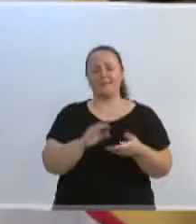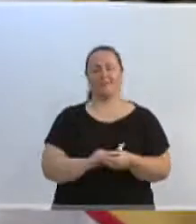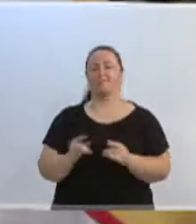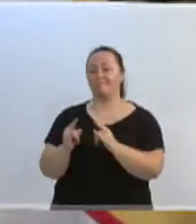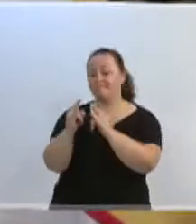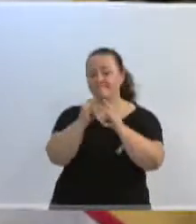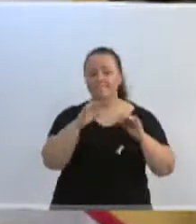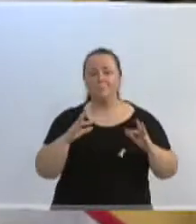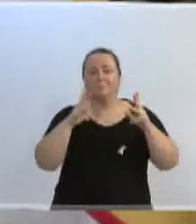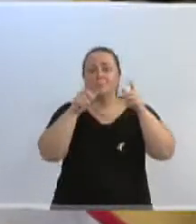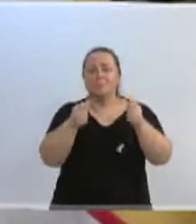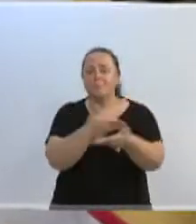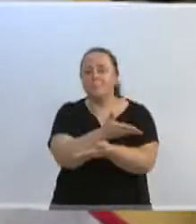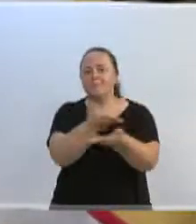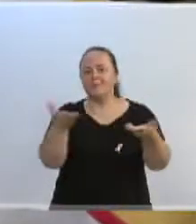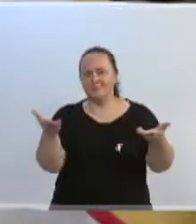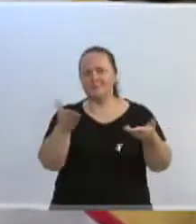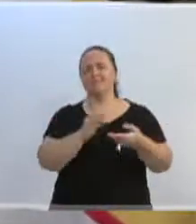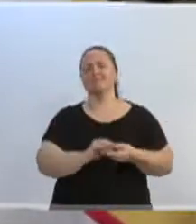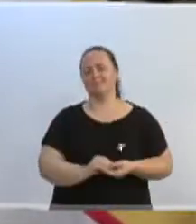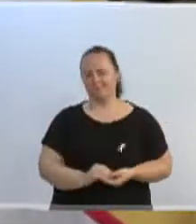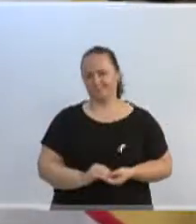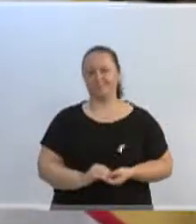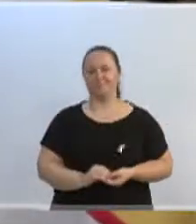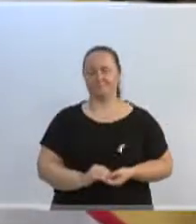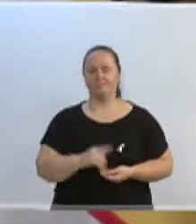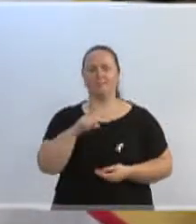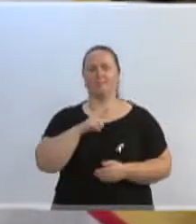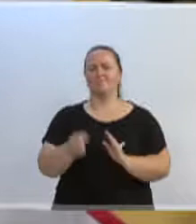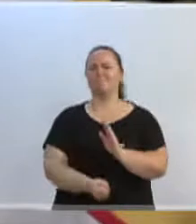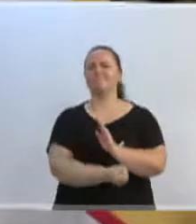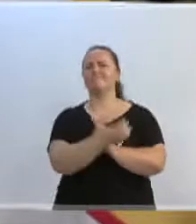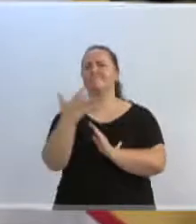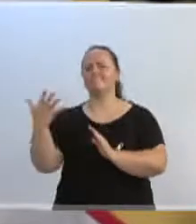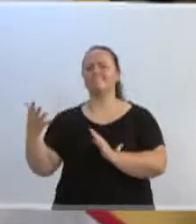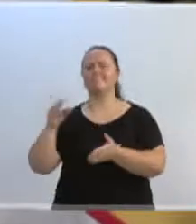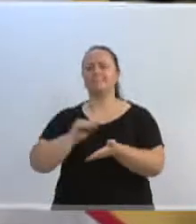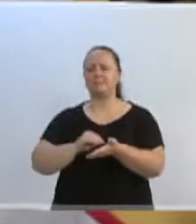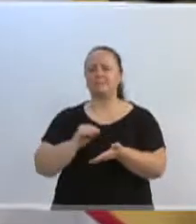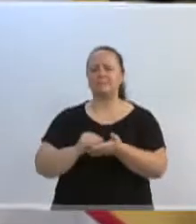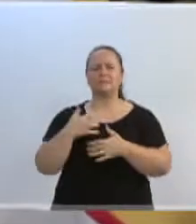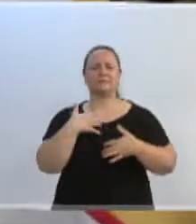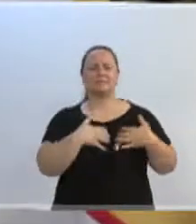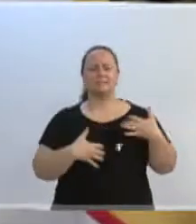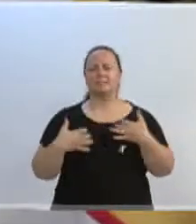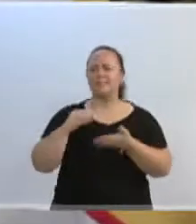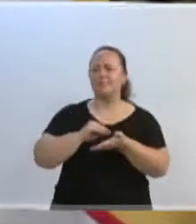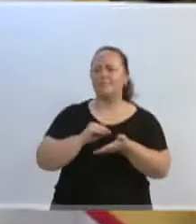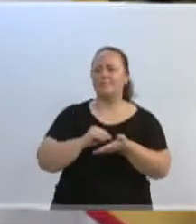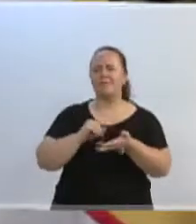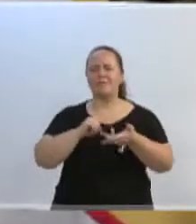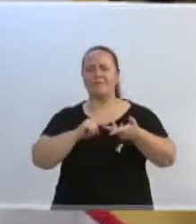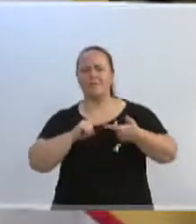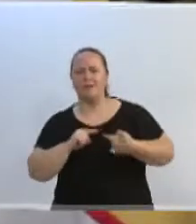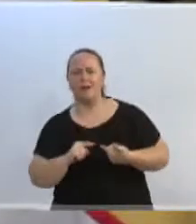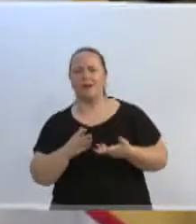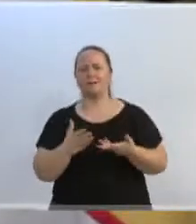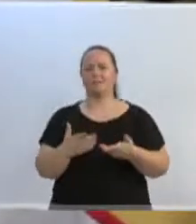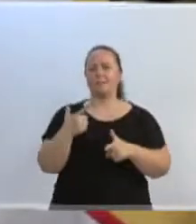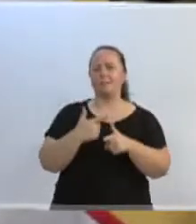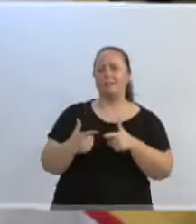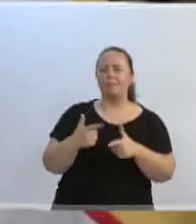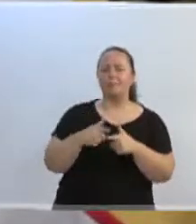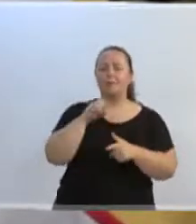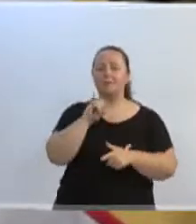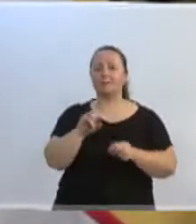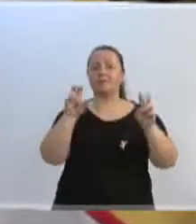todos vocês e de todos nós. São inúmeras as necessidades, as carências, as deficiências quando se trata de